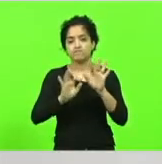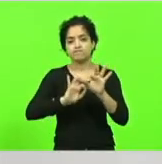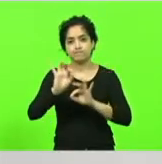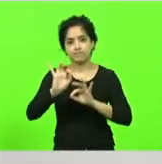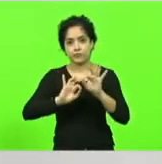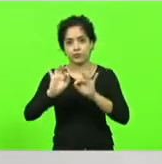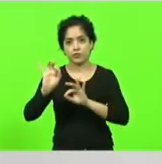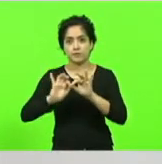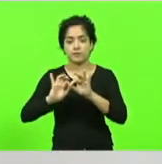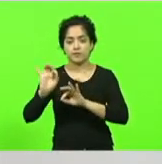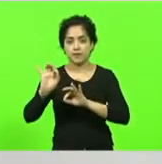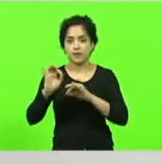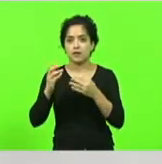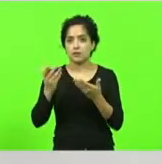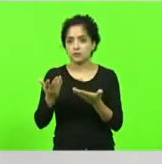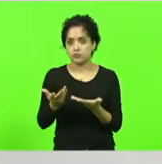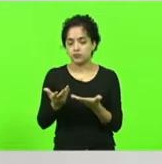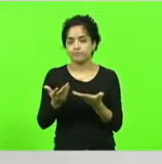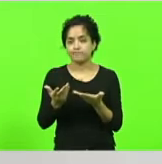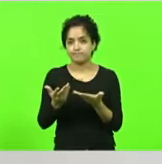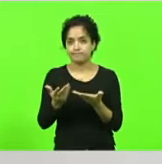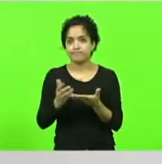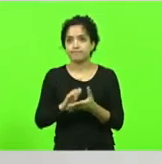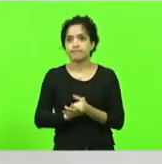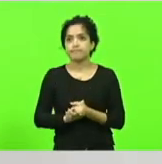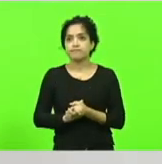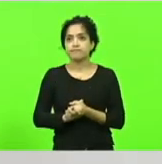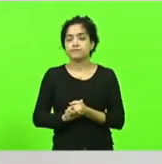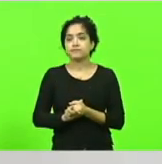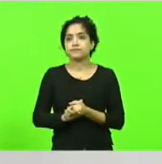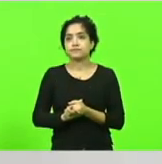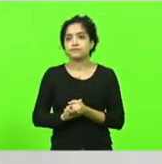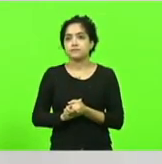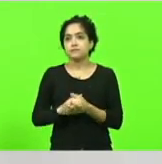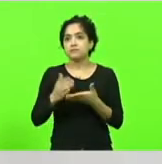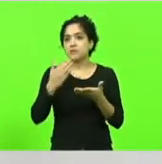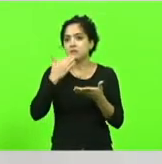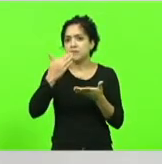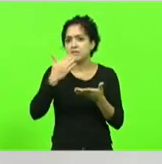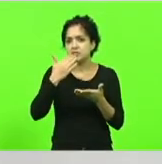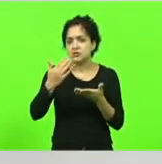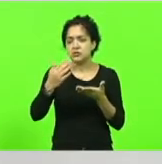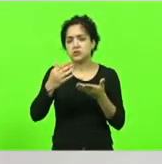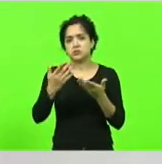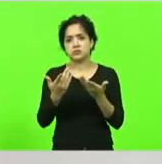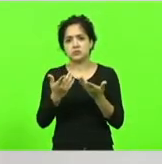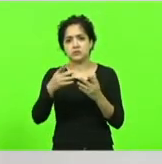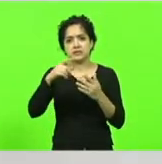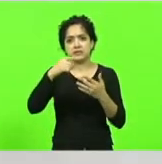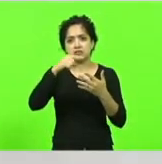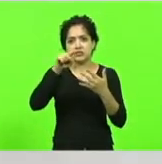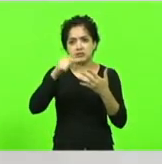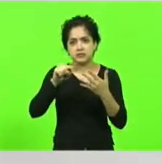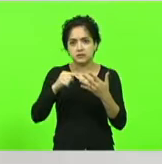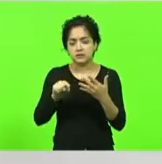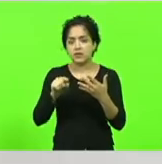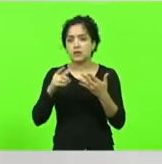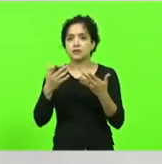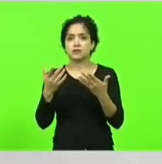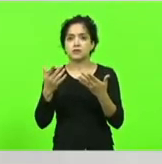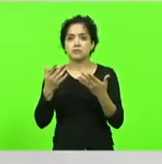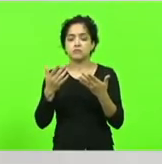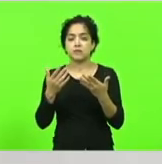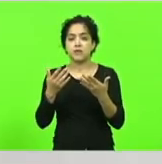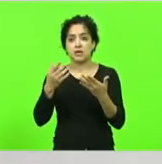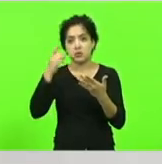daquela casa, sem pautas obstrutivas, né, sem pedidos de destaque, isso já é um acordo que está sendo feito, e eu acredito que no próximo